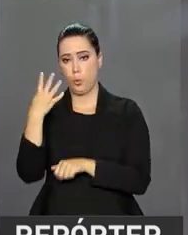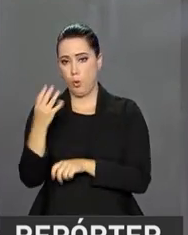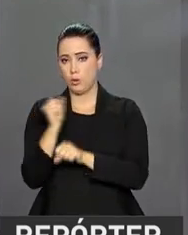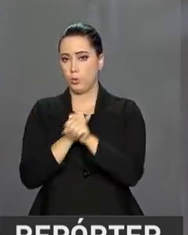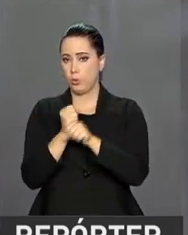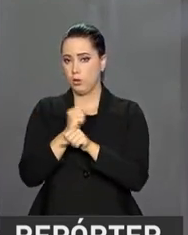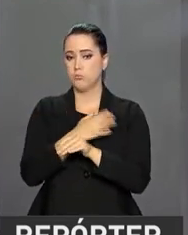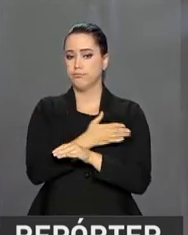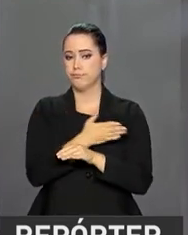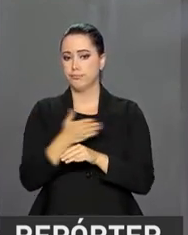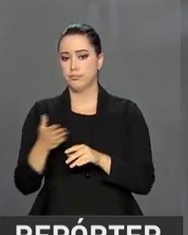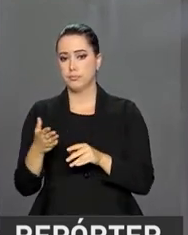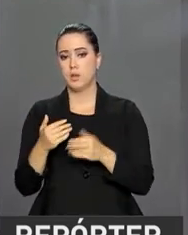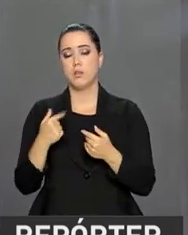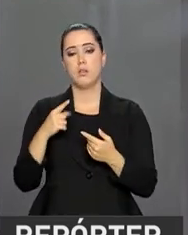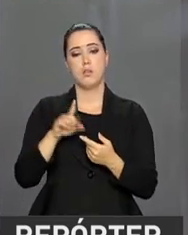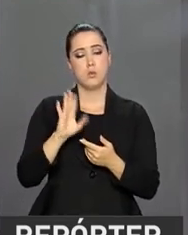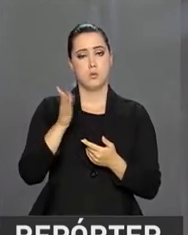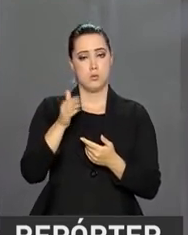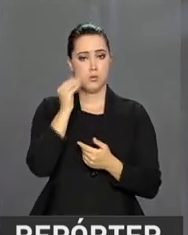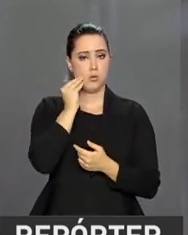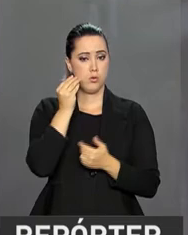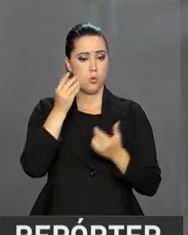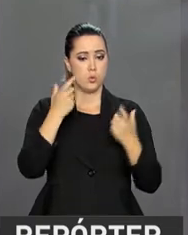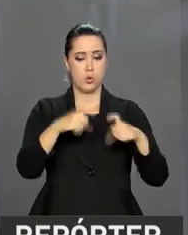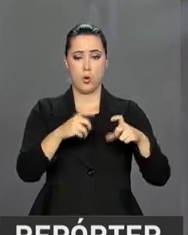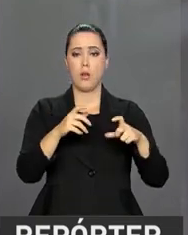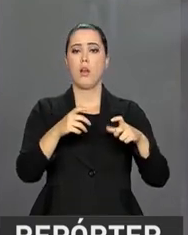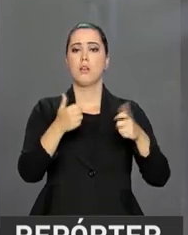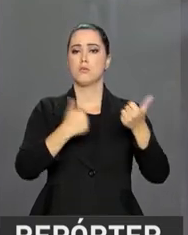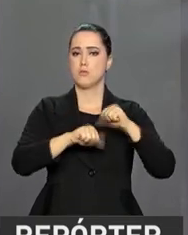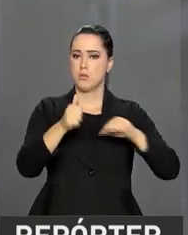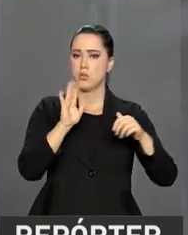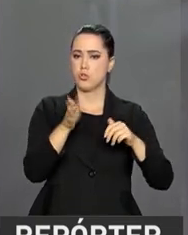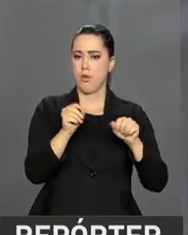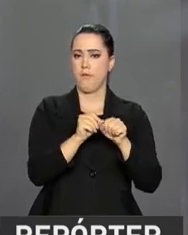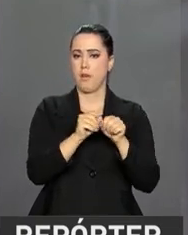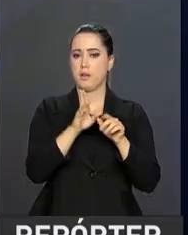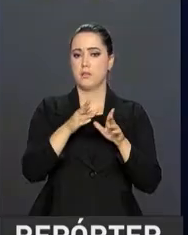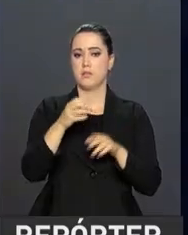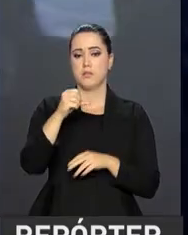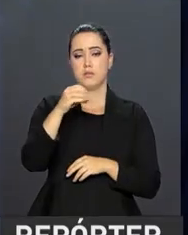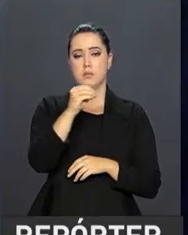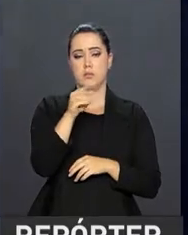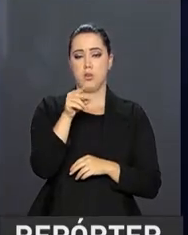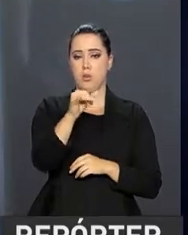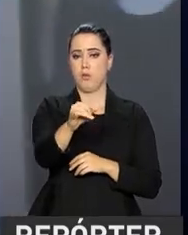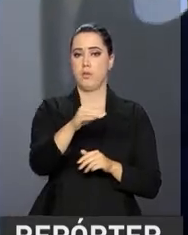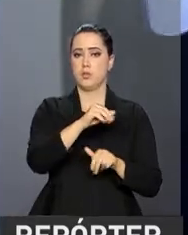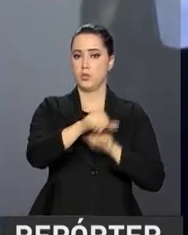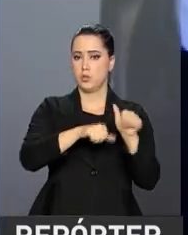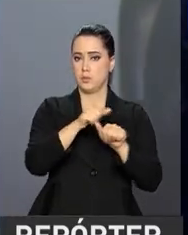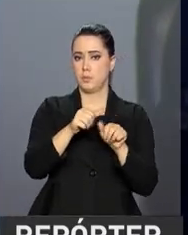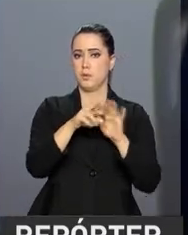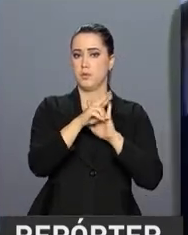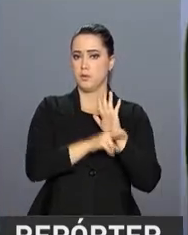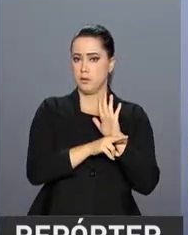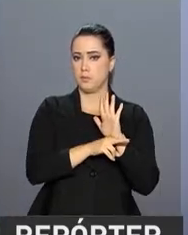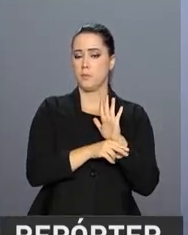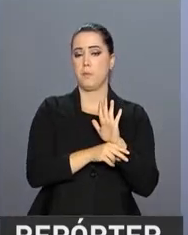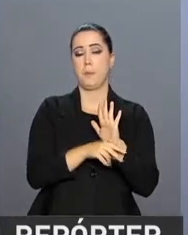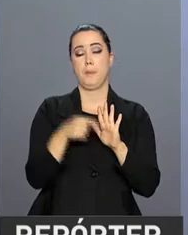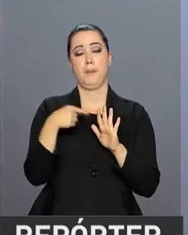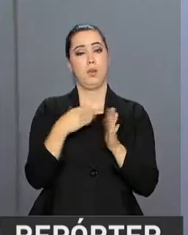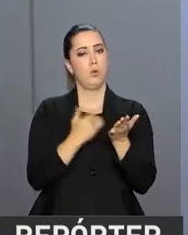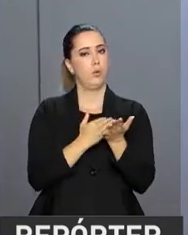já credenciados têm 90 dias para se adequarem às novas regras segundo o diretor do denatran desde que os